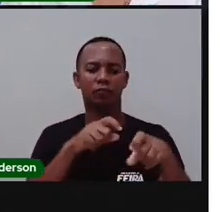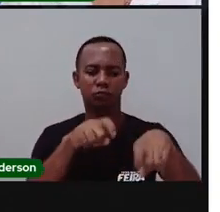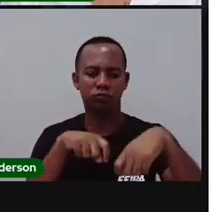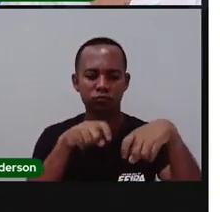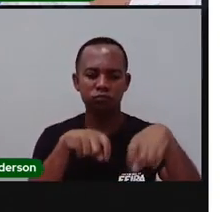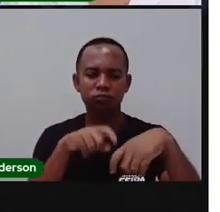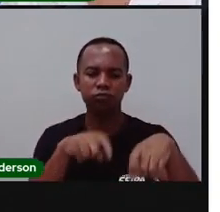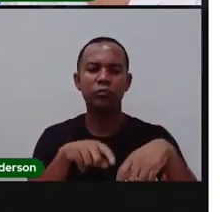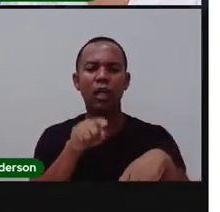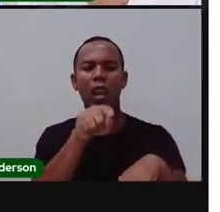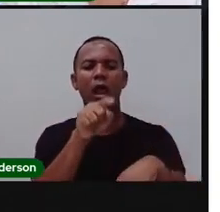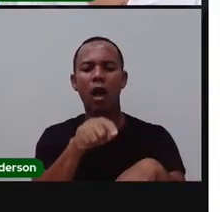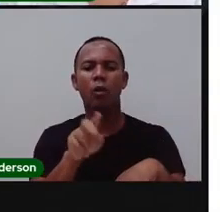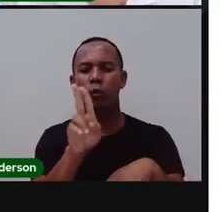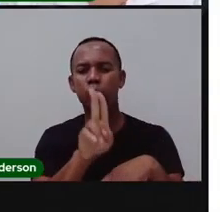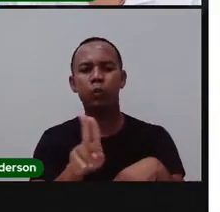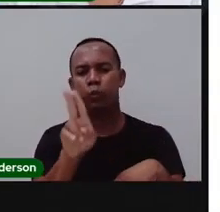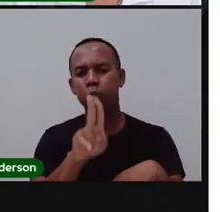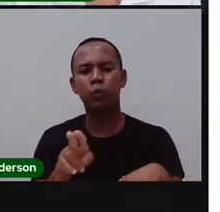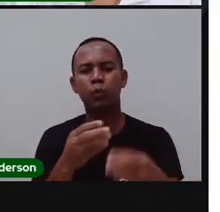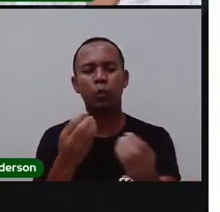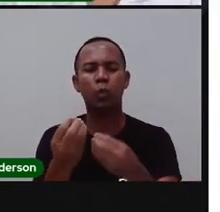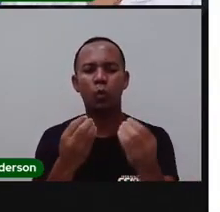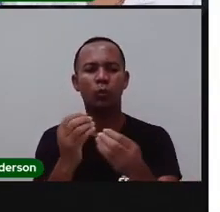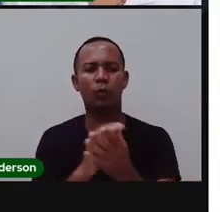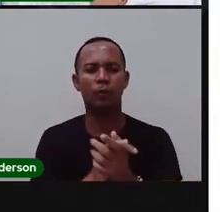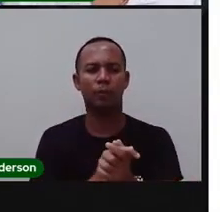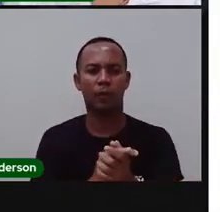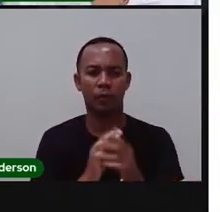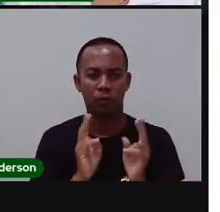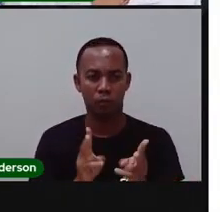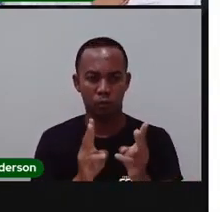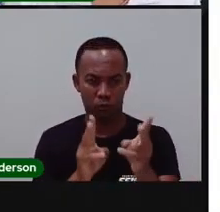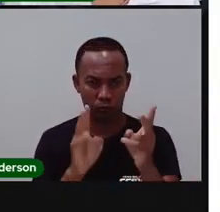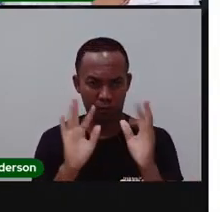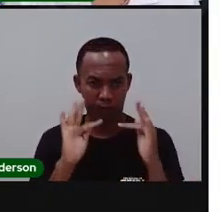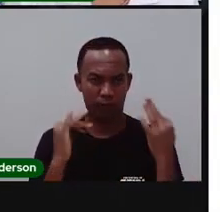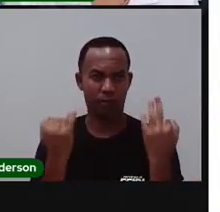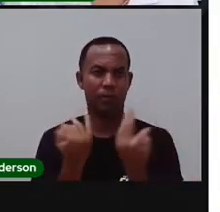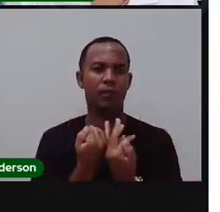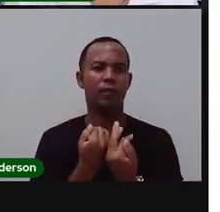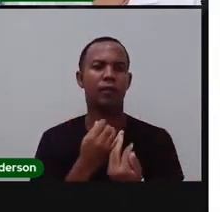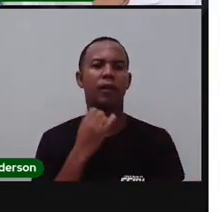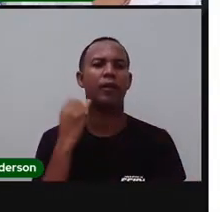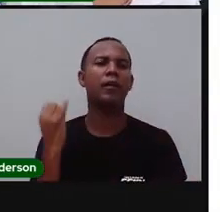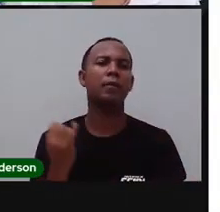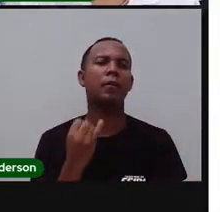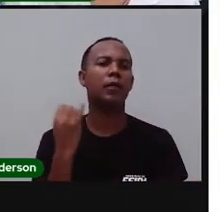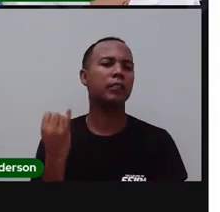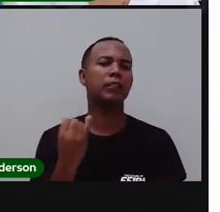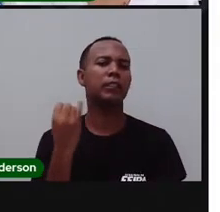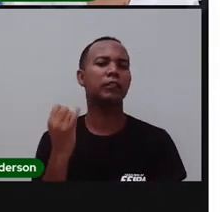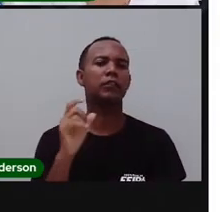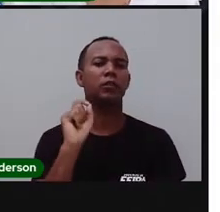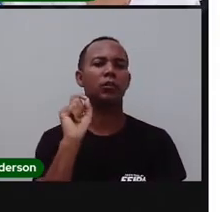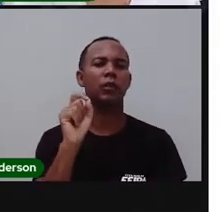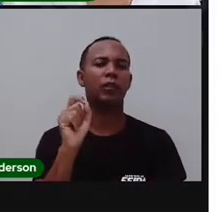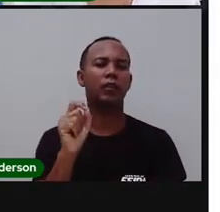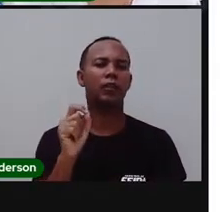uso da agricultura familiar para manter a sua família. É importante fazer